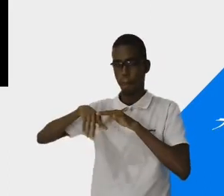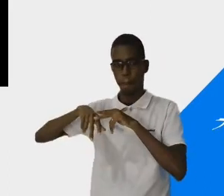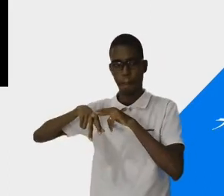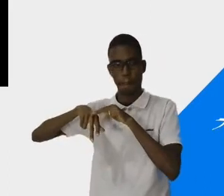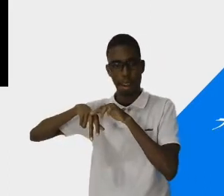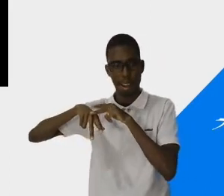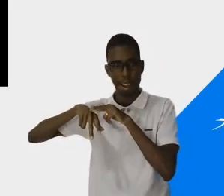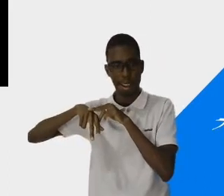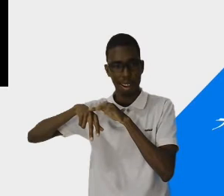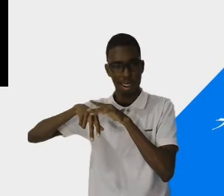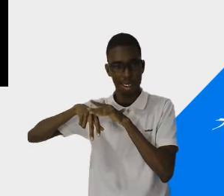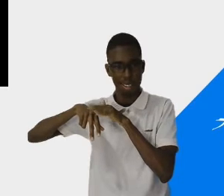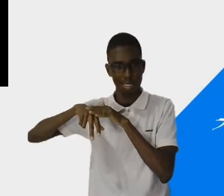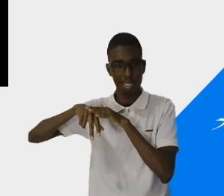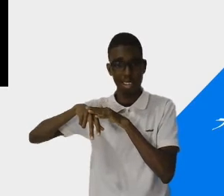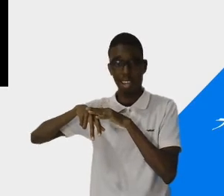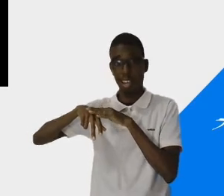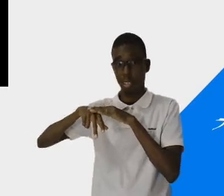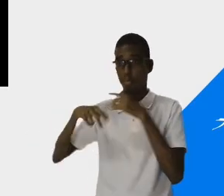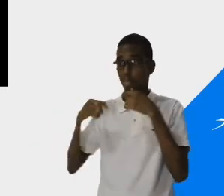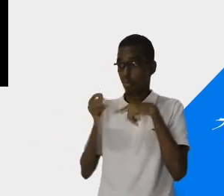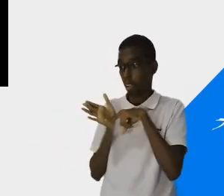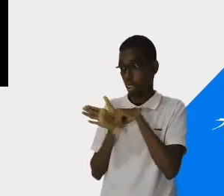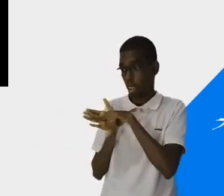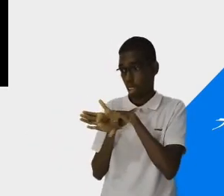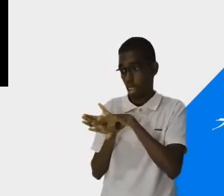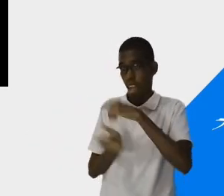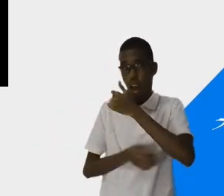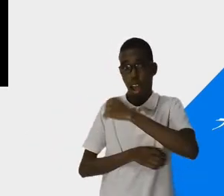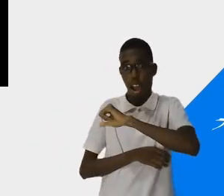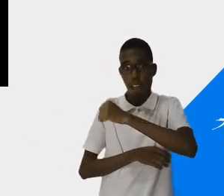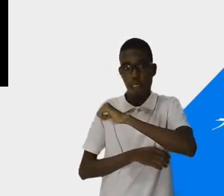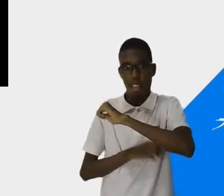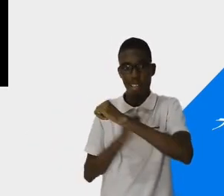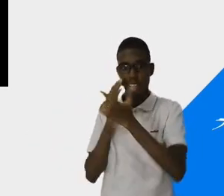por uma avaliação neuropsicológica e da marcha.